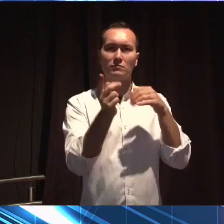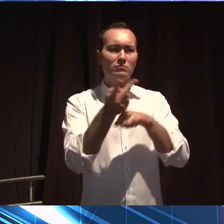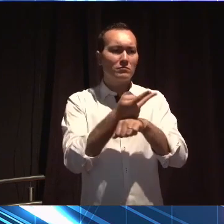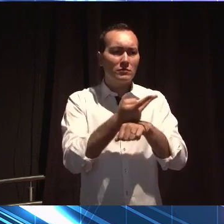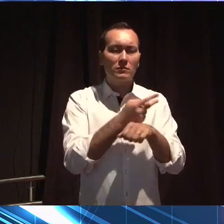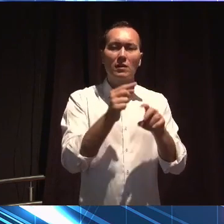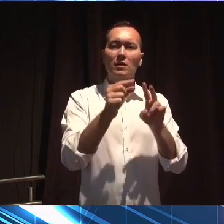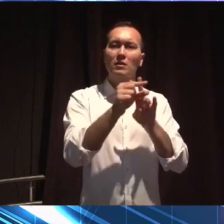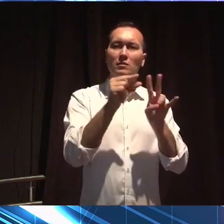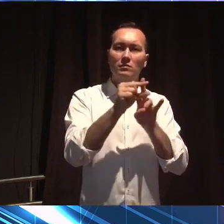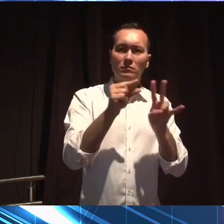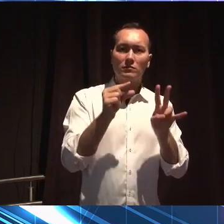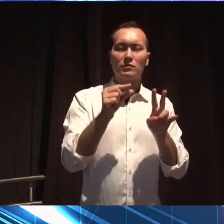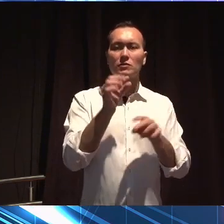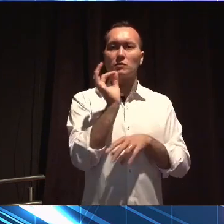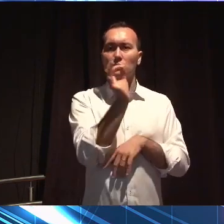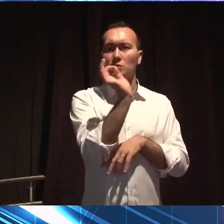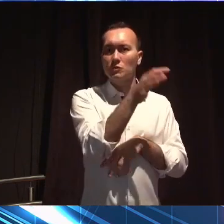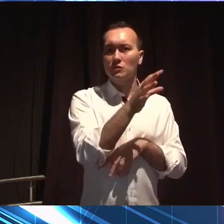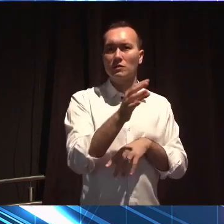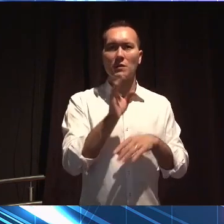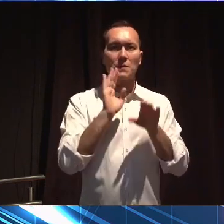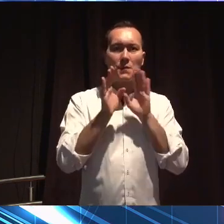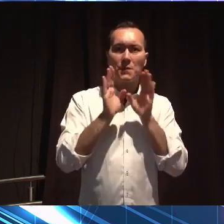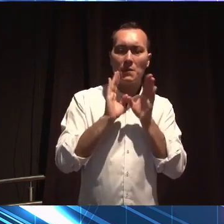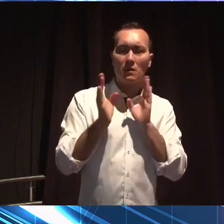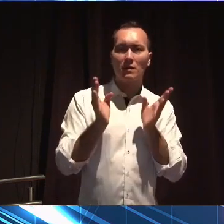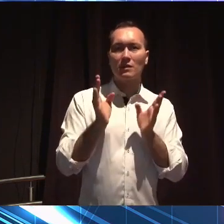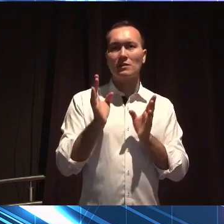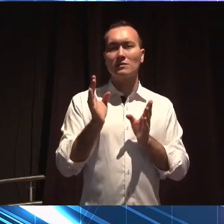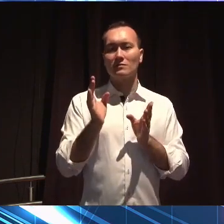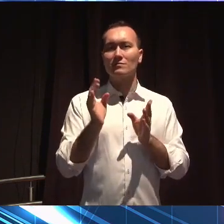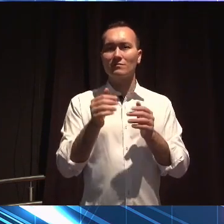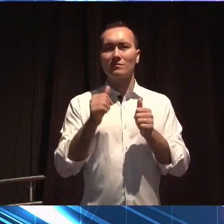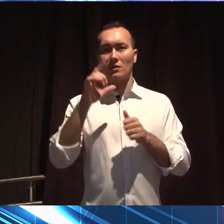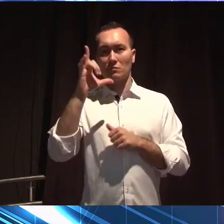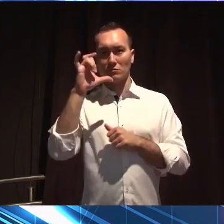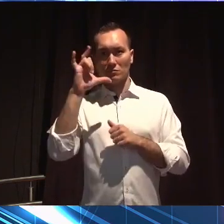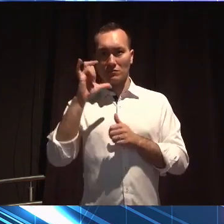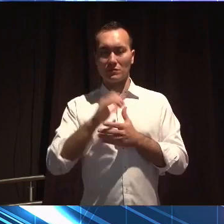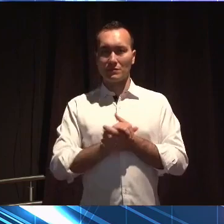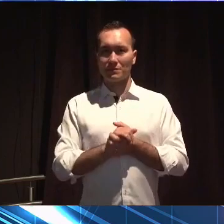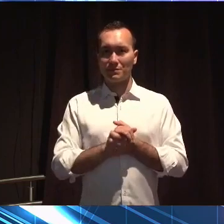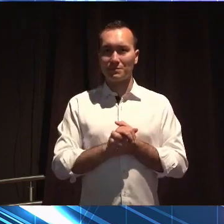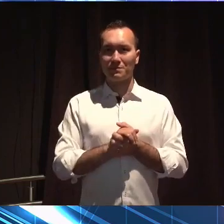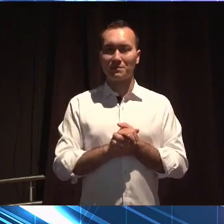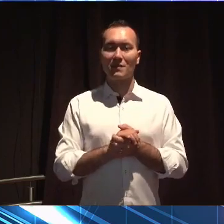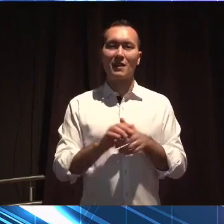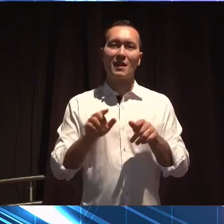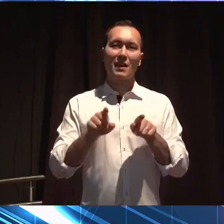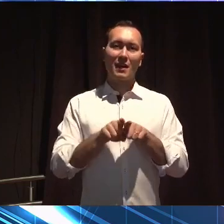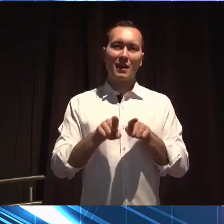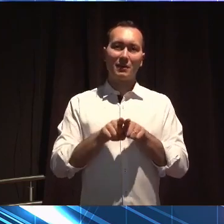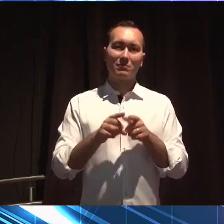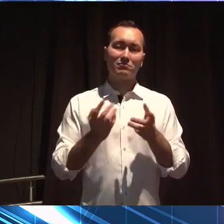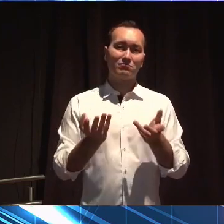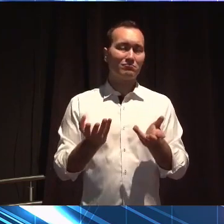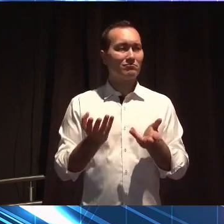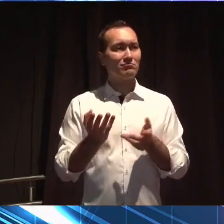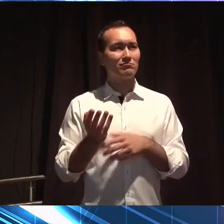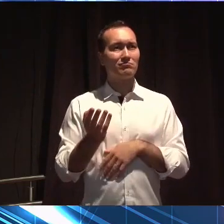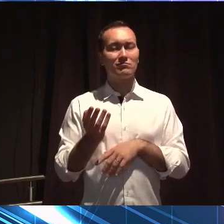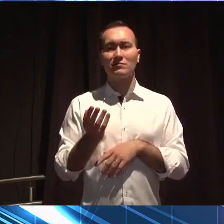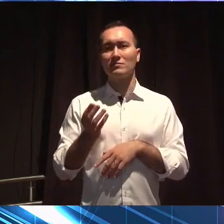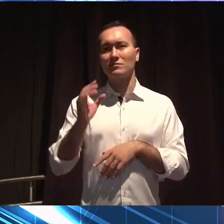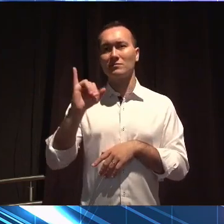no LinkedIn, no Facebook. Facebook eu não uso tanto, mas, enfim, até no Skype. Não, no Skype é elemar.junior, mas ninguém mais usa Skype hoje em dia, então tá